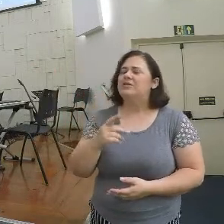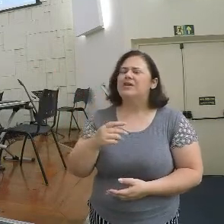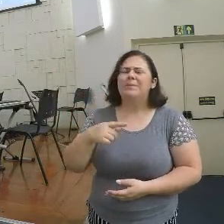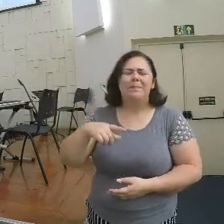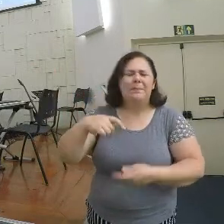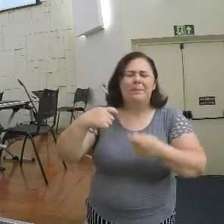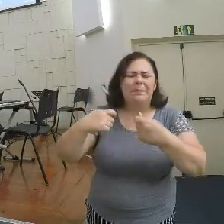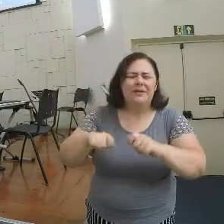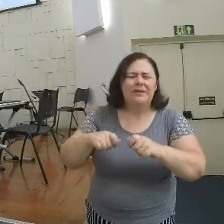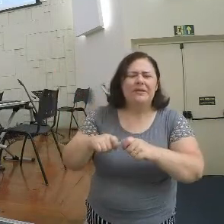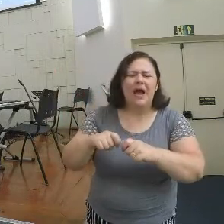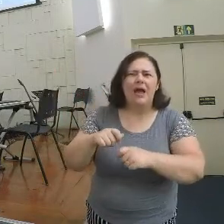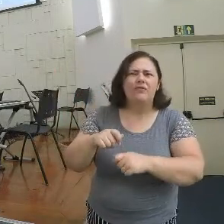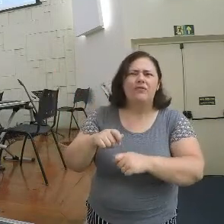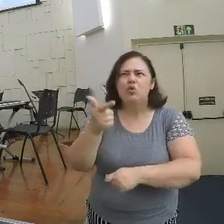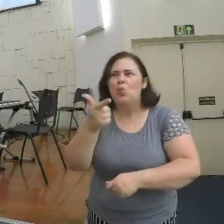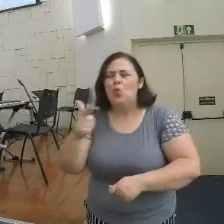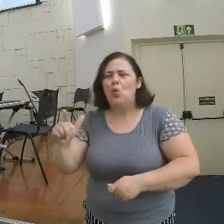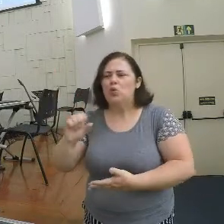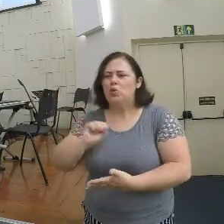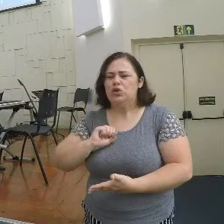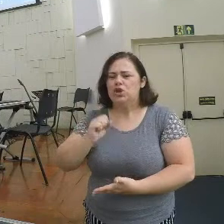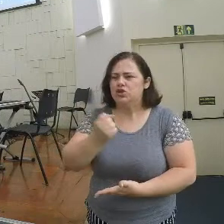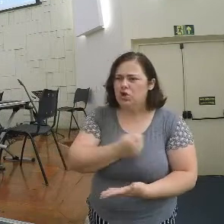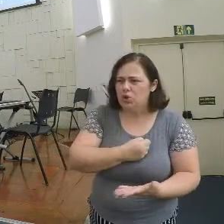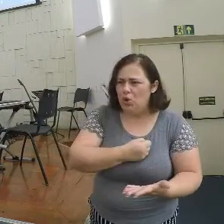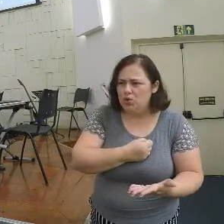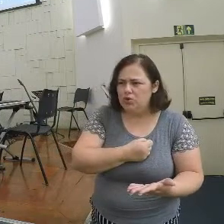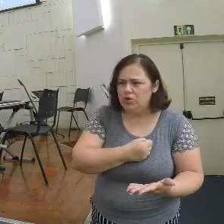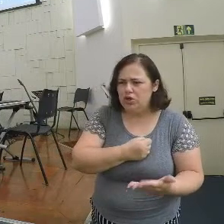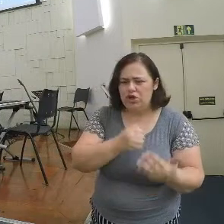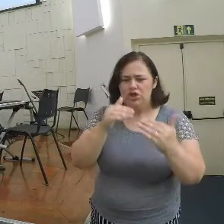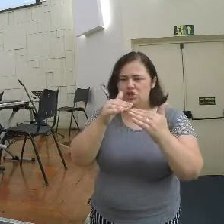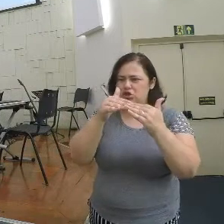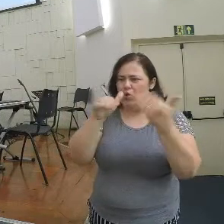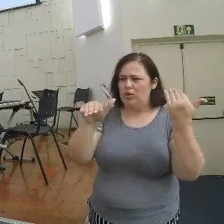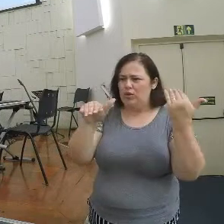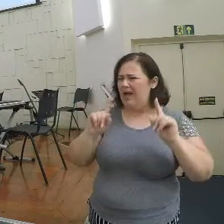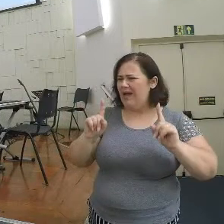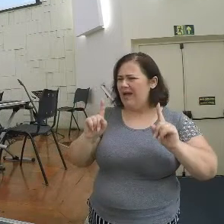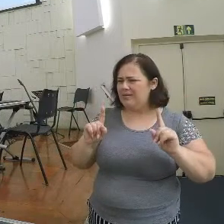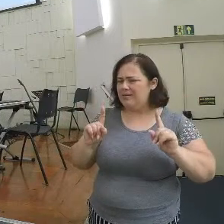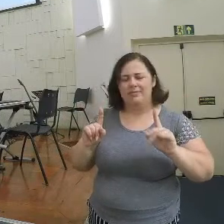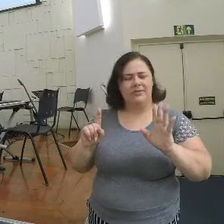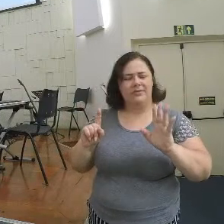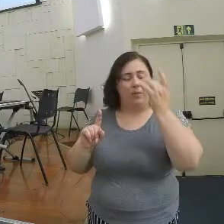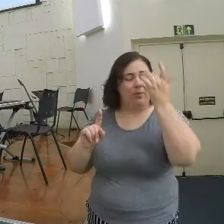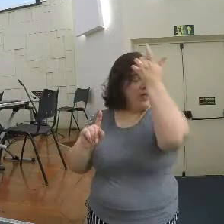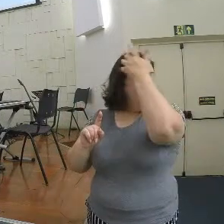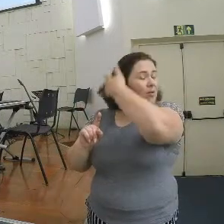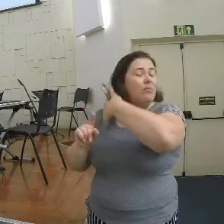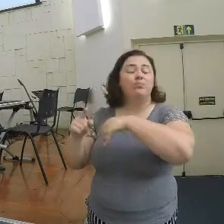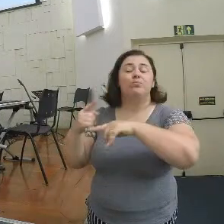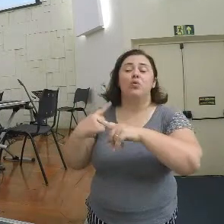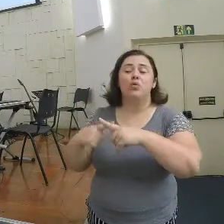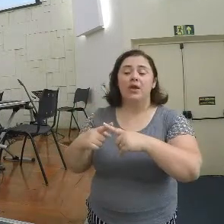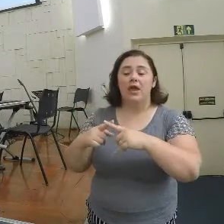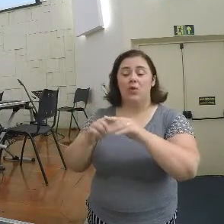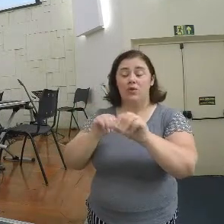de Melquisedeque e que não fosse contado segundo a ordem de Arão? Pois quando se muda o